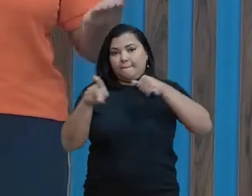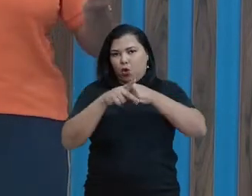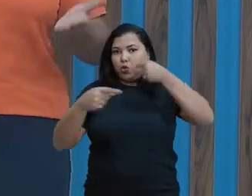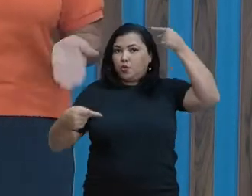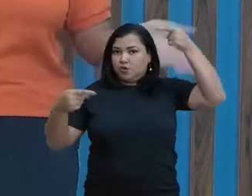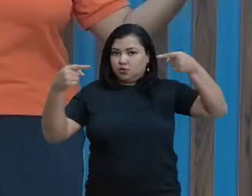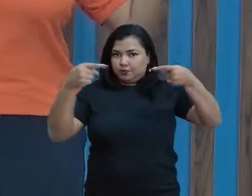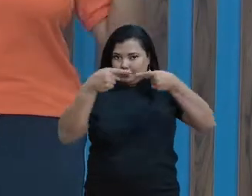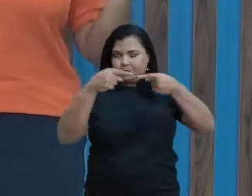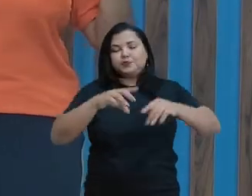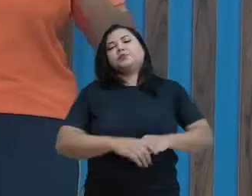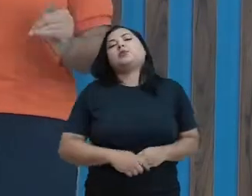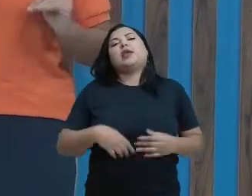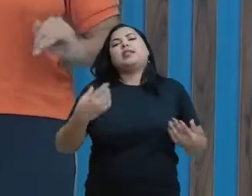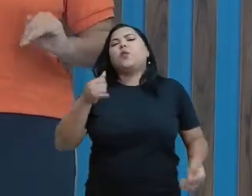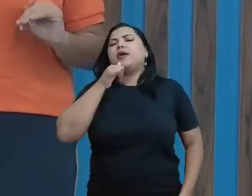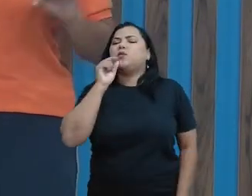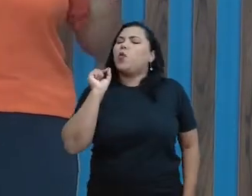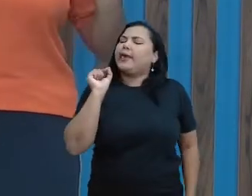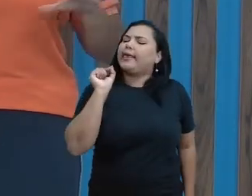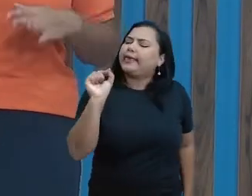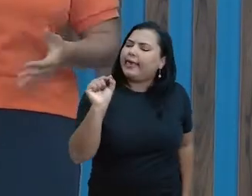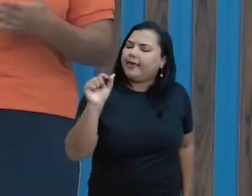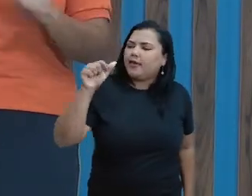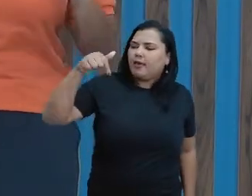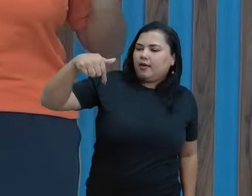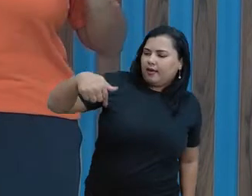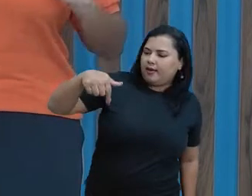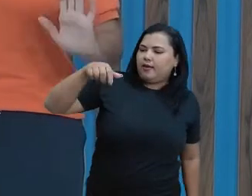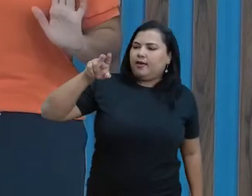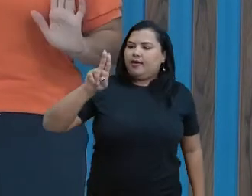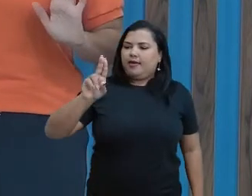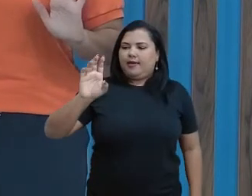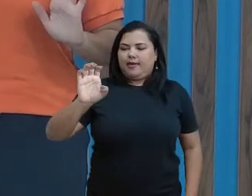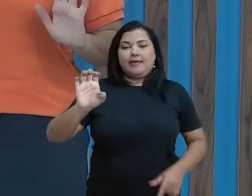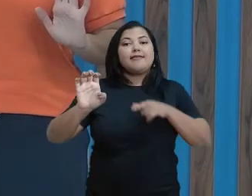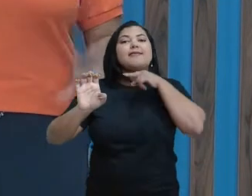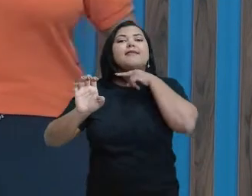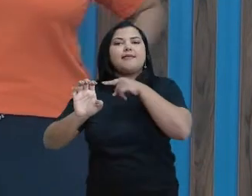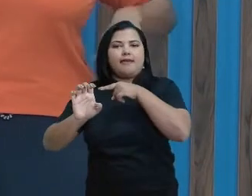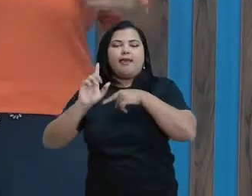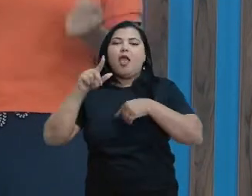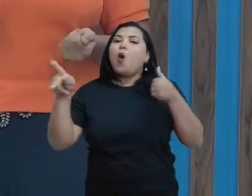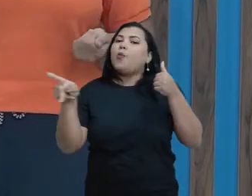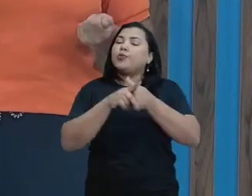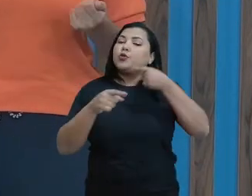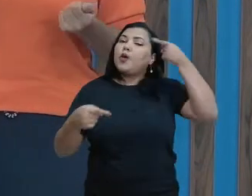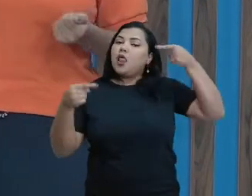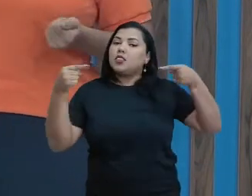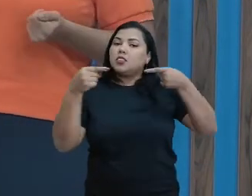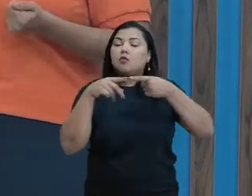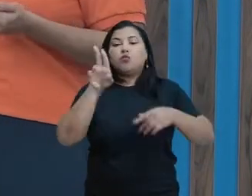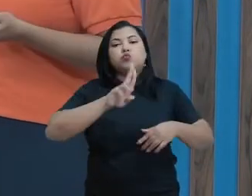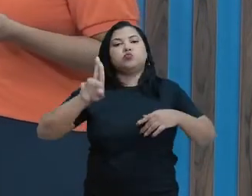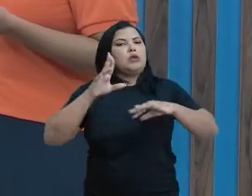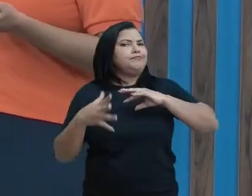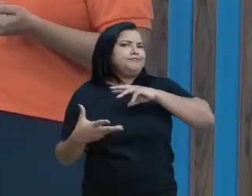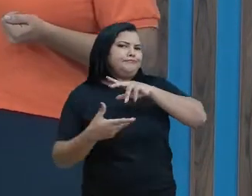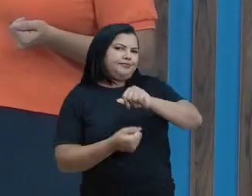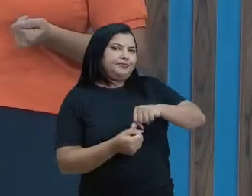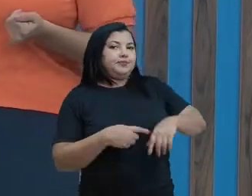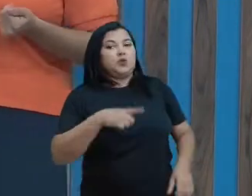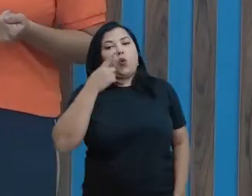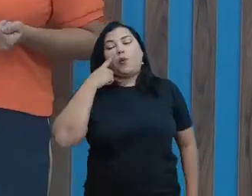relembrando, é o que a gente pode dizer que é o pronome relativo universal. É o primeiro que a gente lembra, né? E